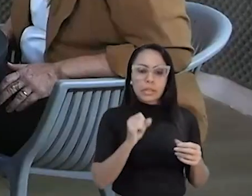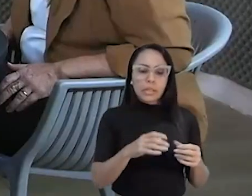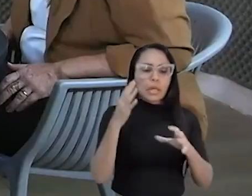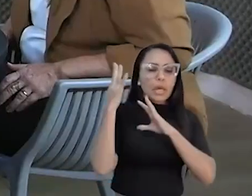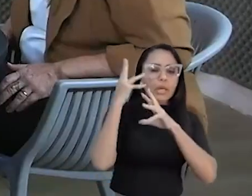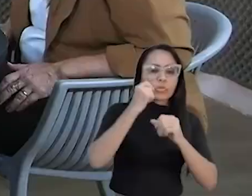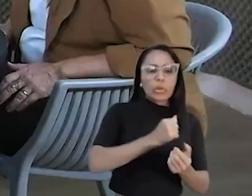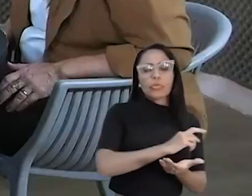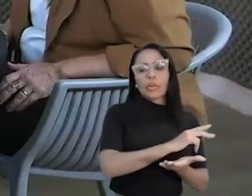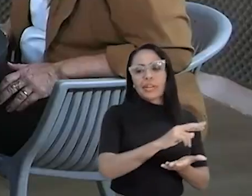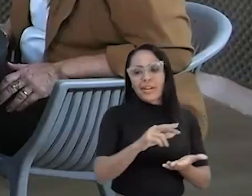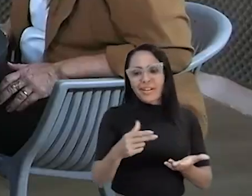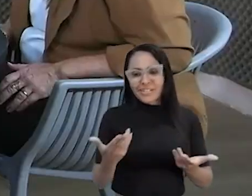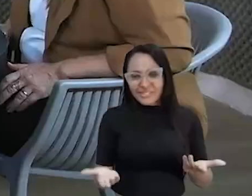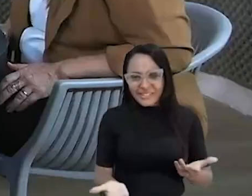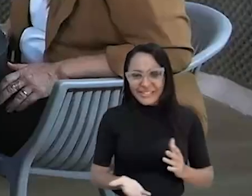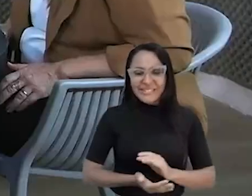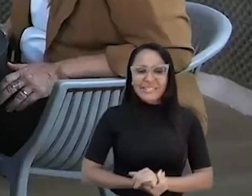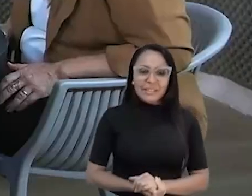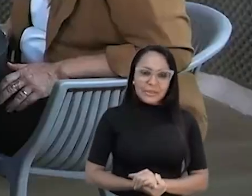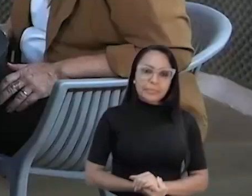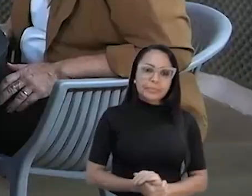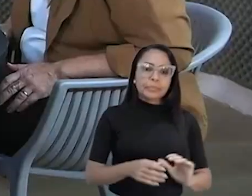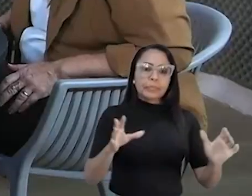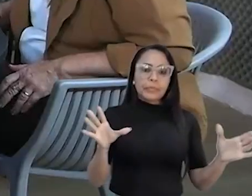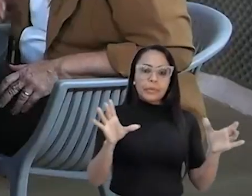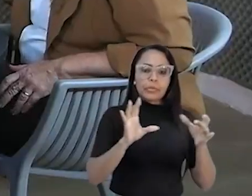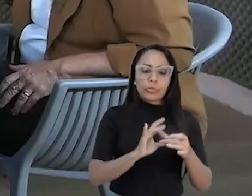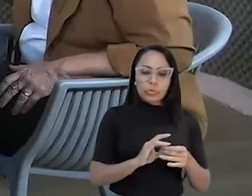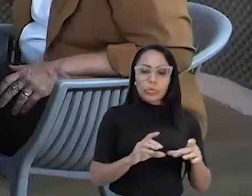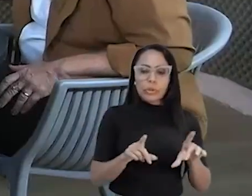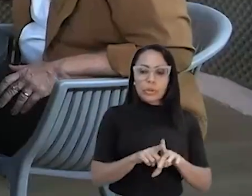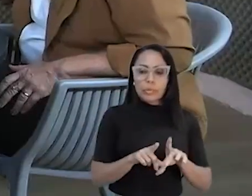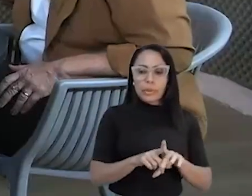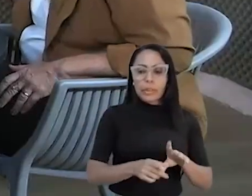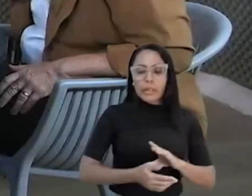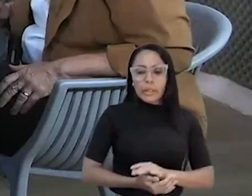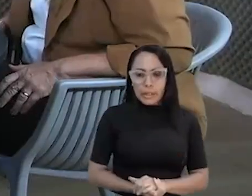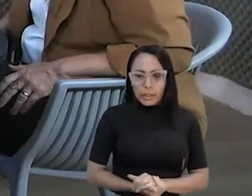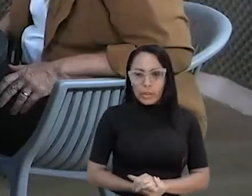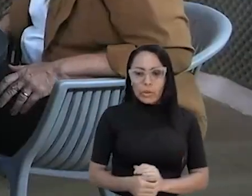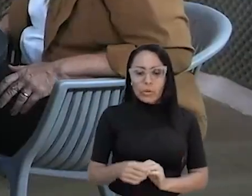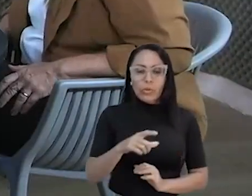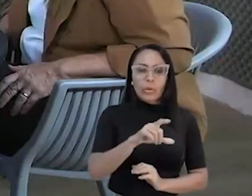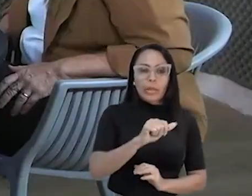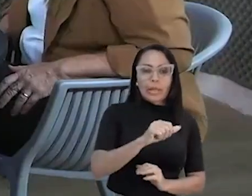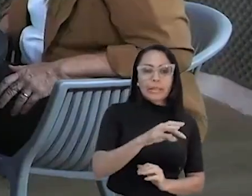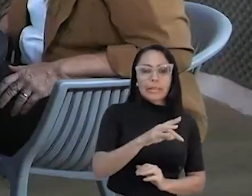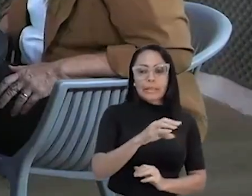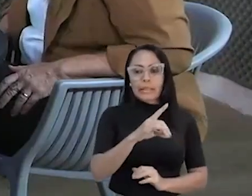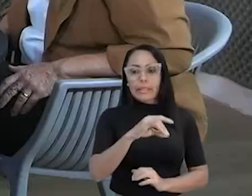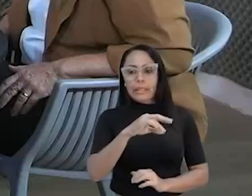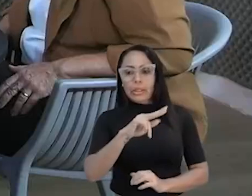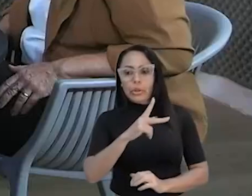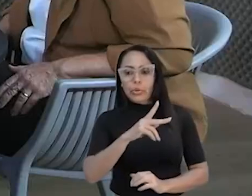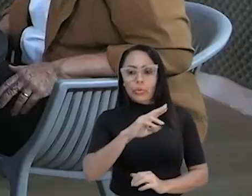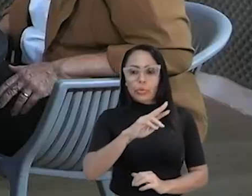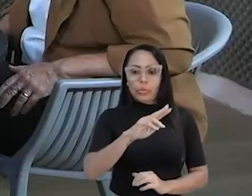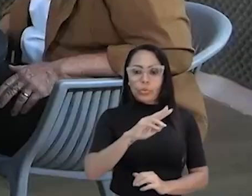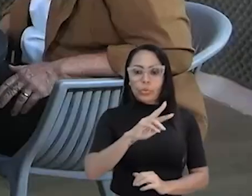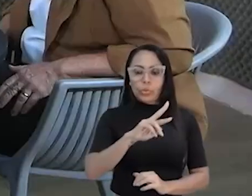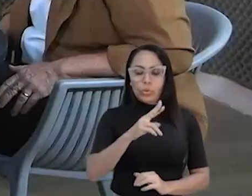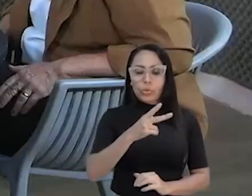resultados variados, né? Que junta com combogó, que junta com um ladrilho, etc. E aí a gente trazer